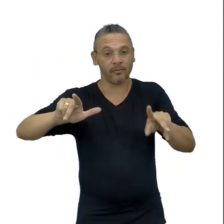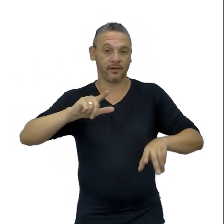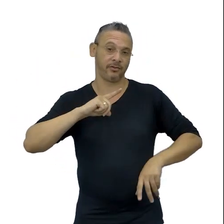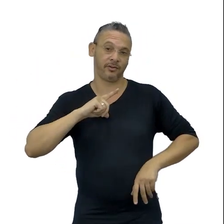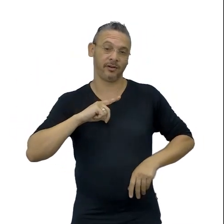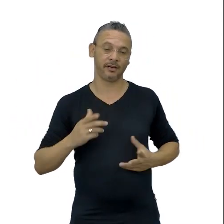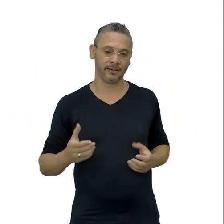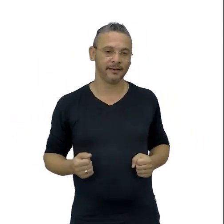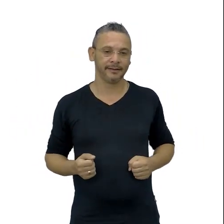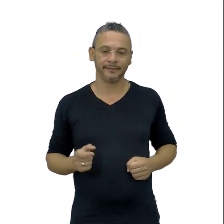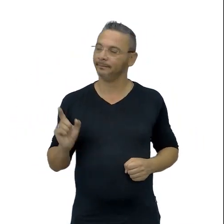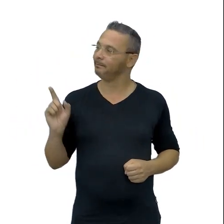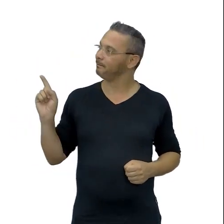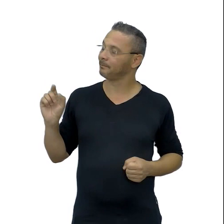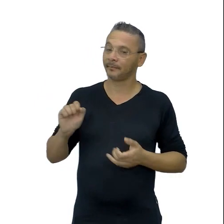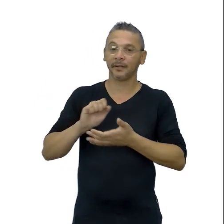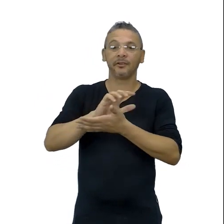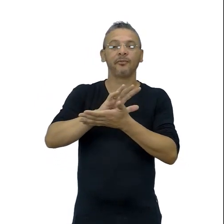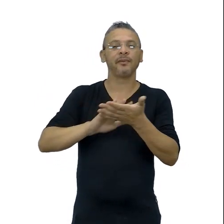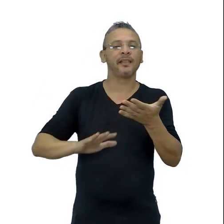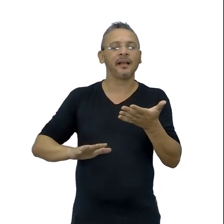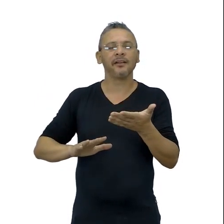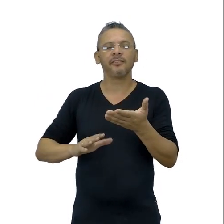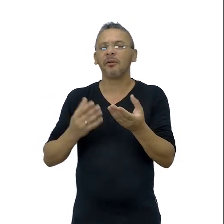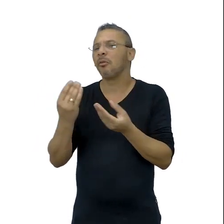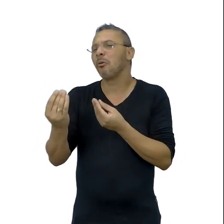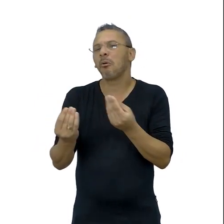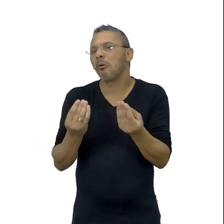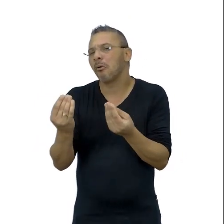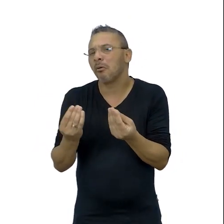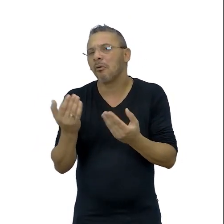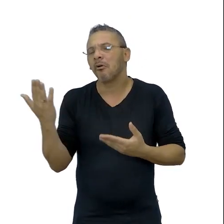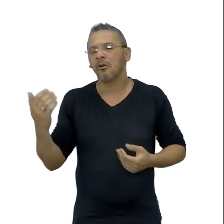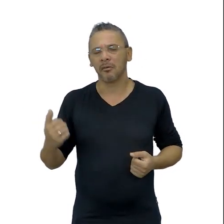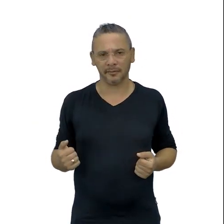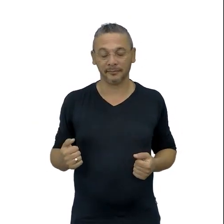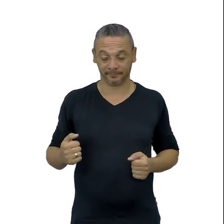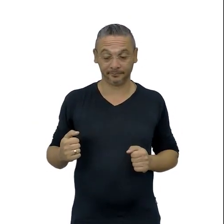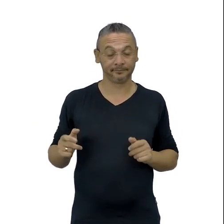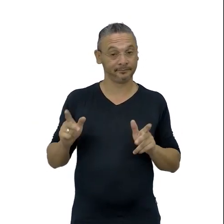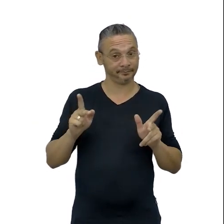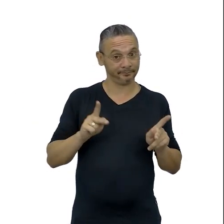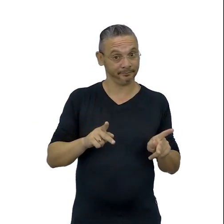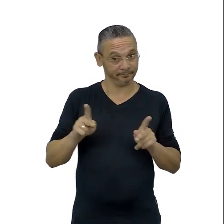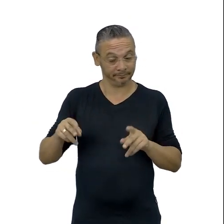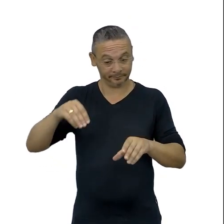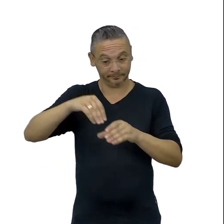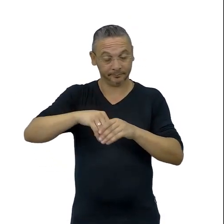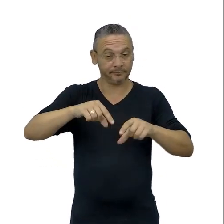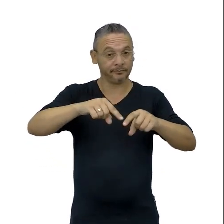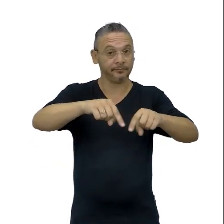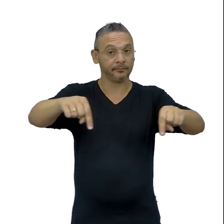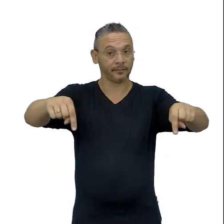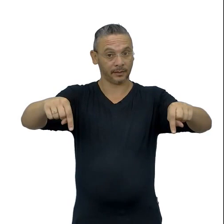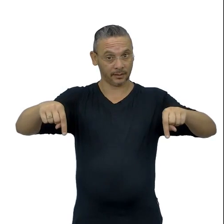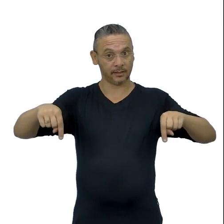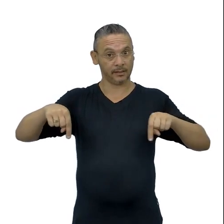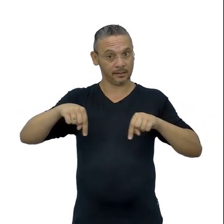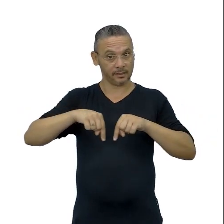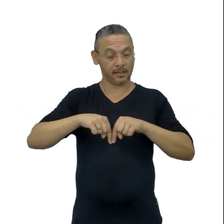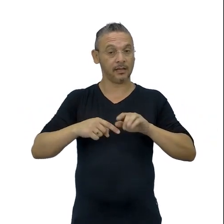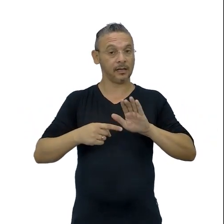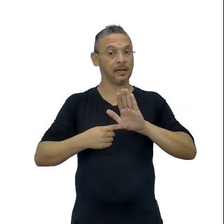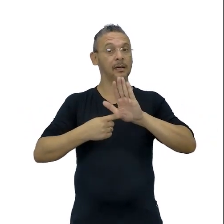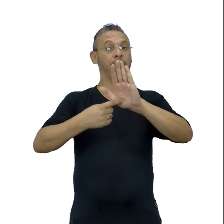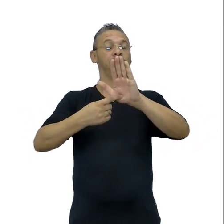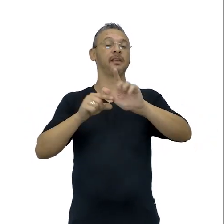Então, né, para a realização dessa atividade, o professor pode levar para a sala de aula ou apresentar por